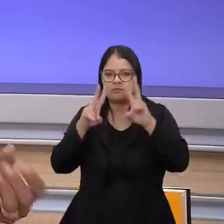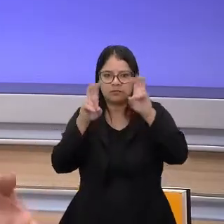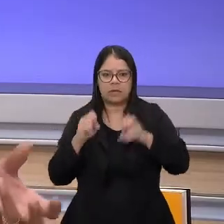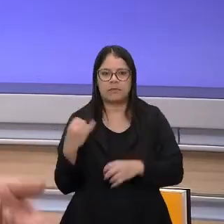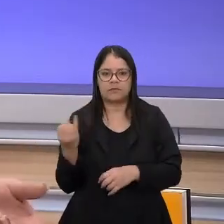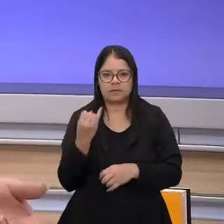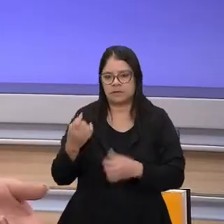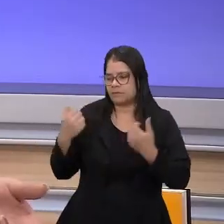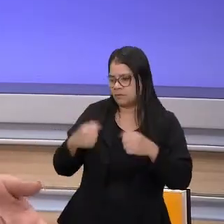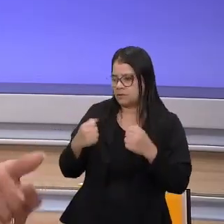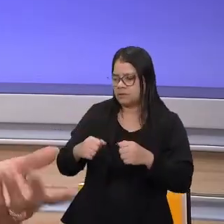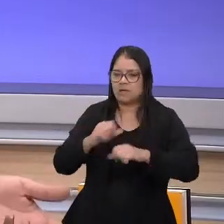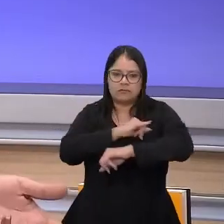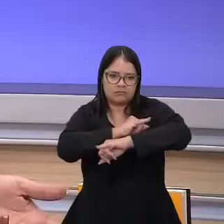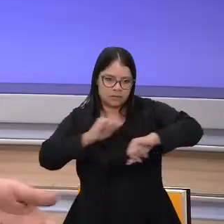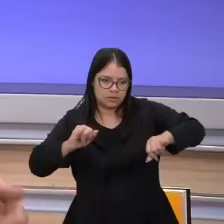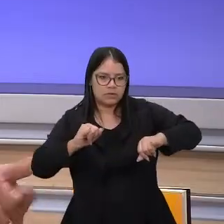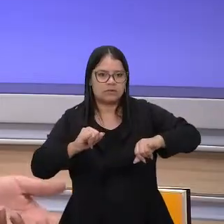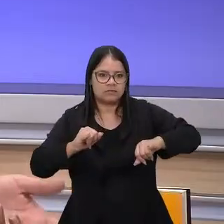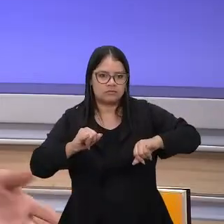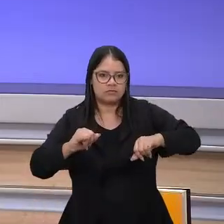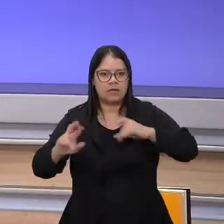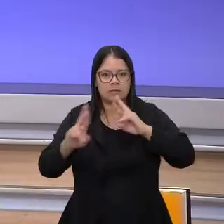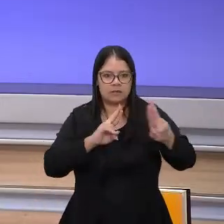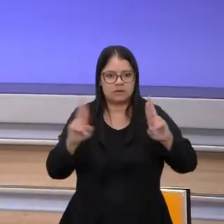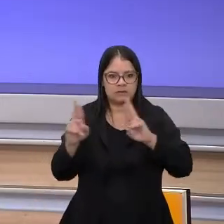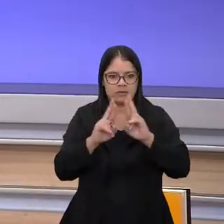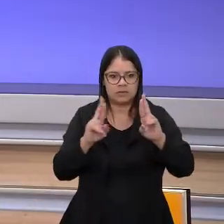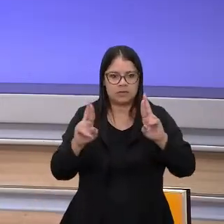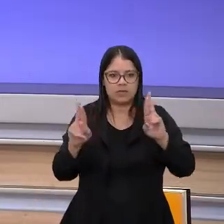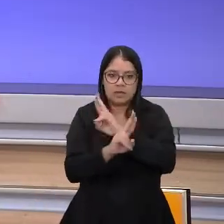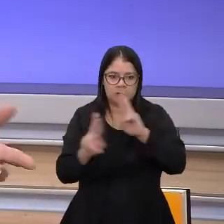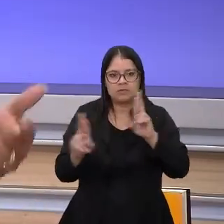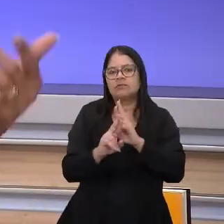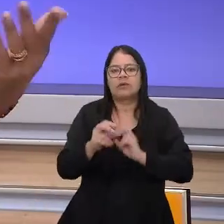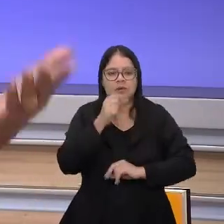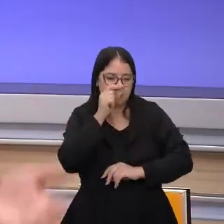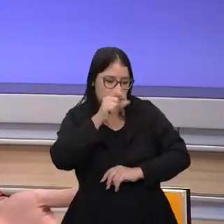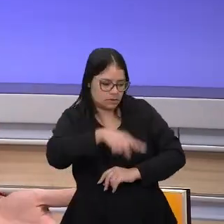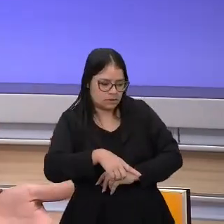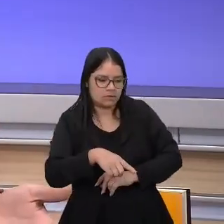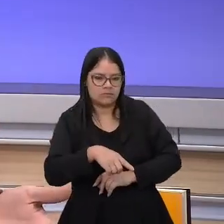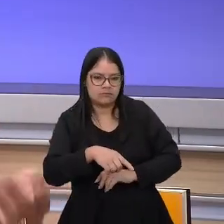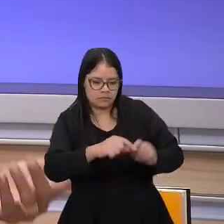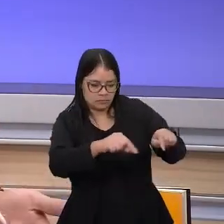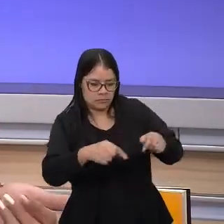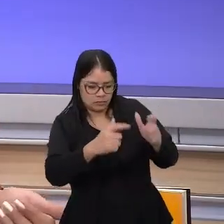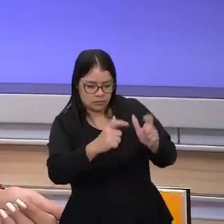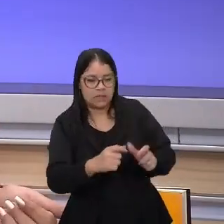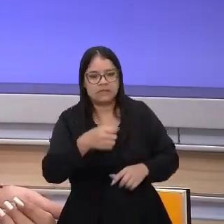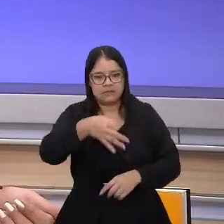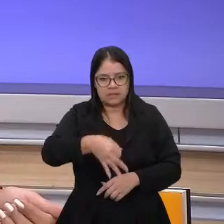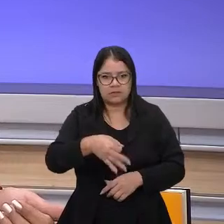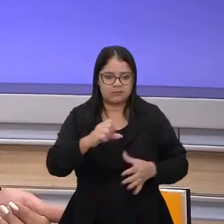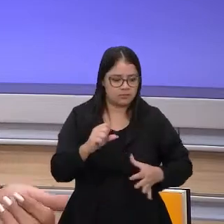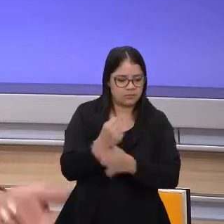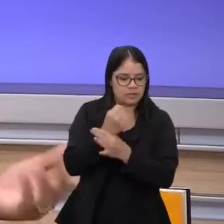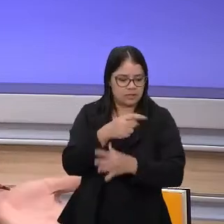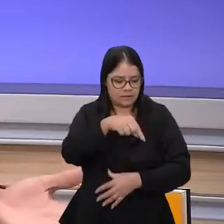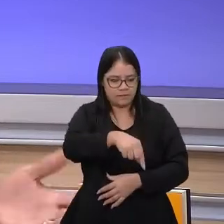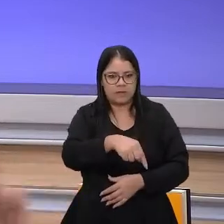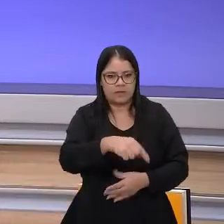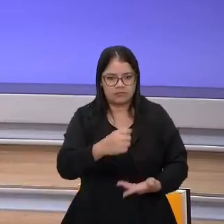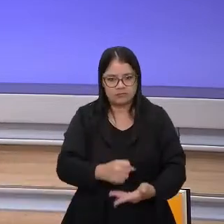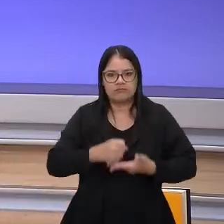e necessário ser dito, que é a questão dos nossos resíduos sólidos e o descarte correto e sustentável deles.